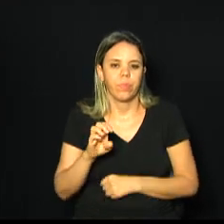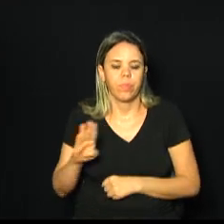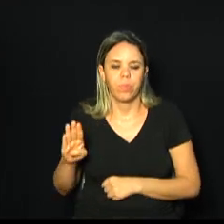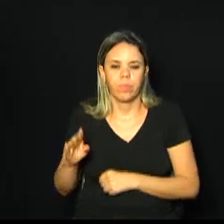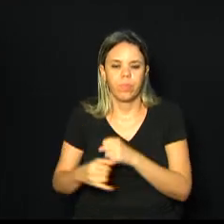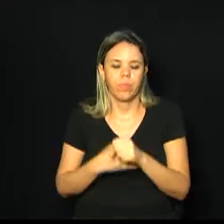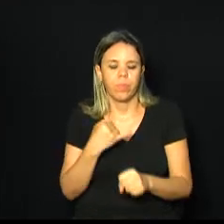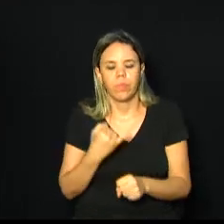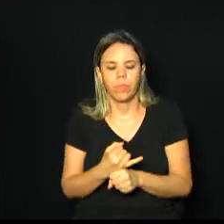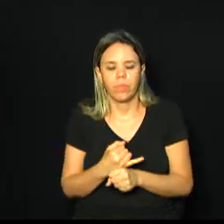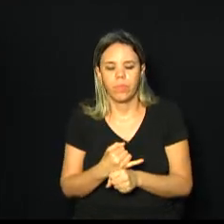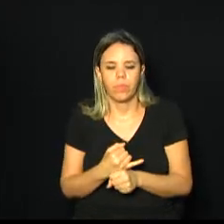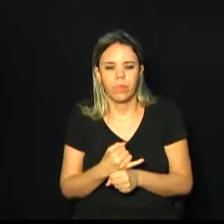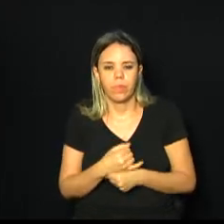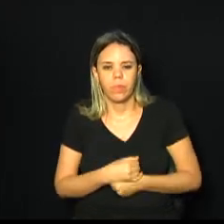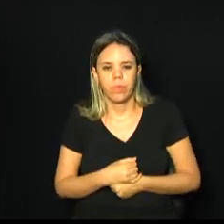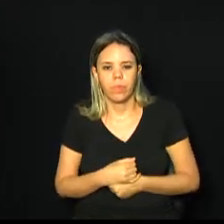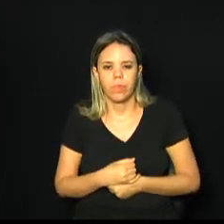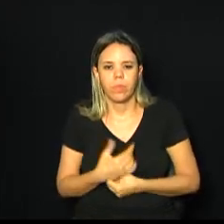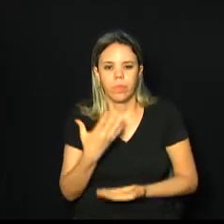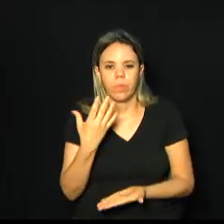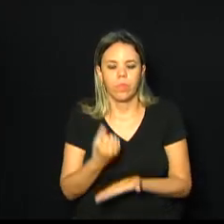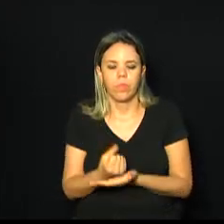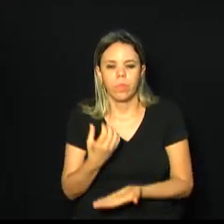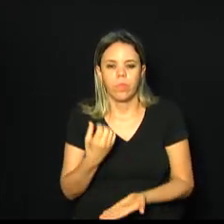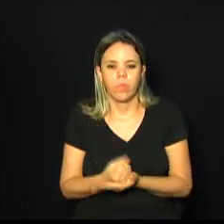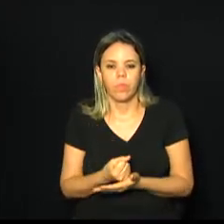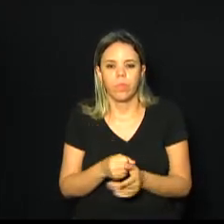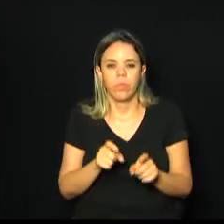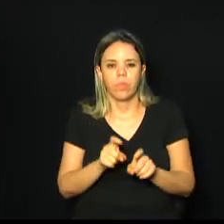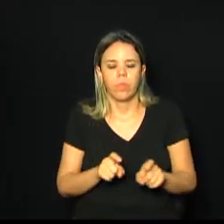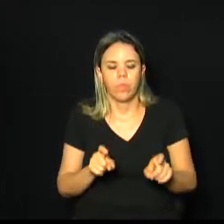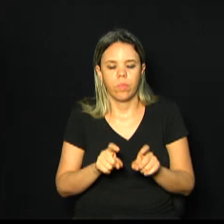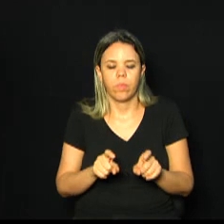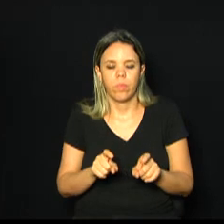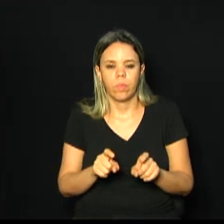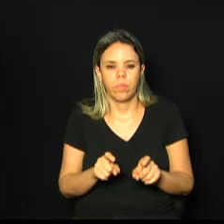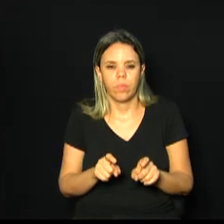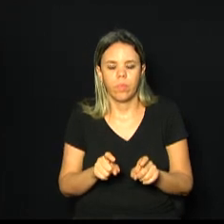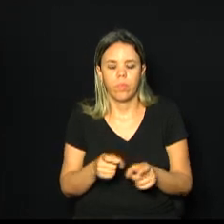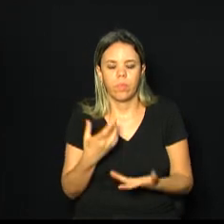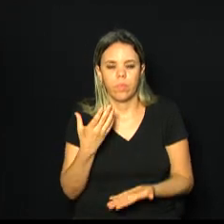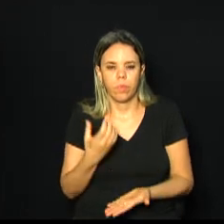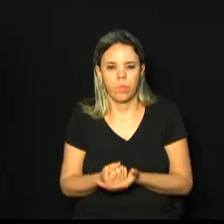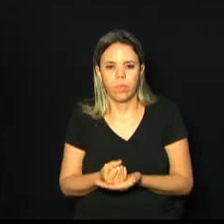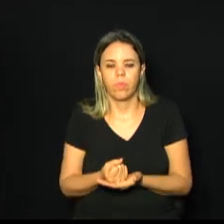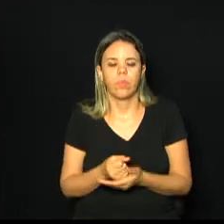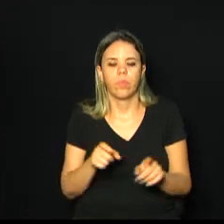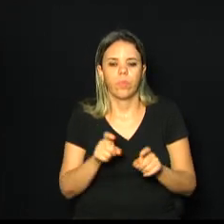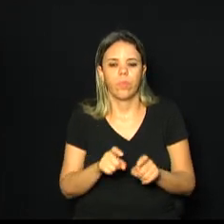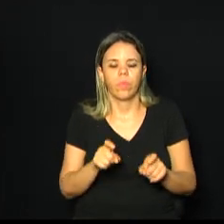o firewall de banco de dados. Né? Os bancos de dados, por exemplo, que é onde são armazenadas as